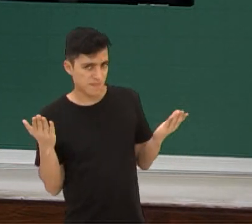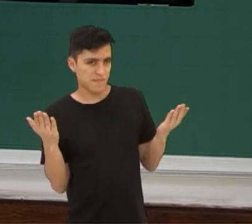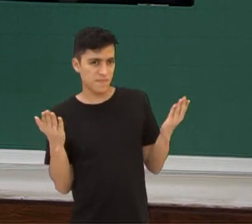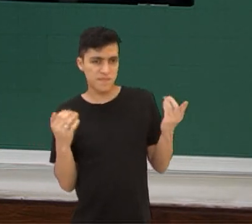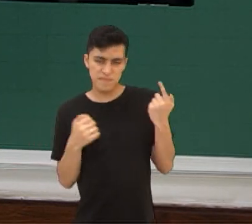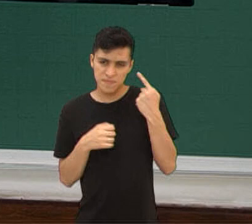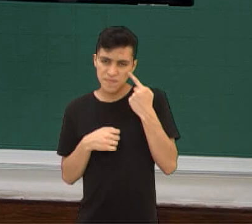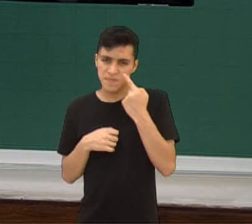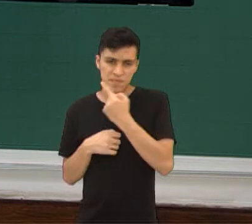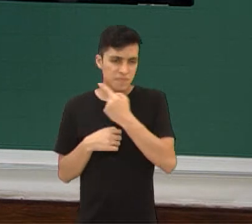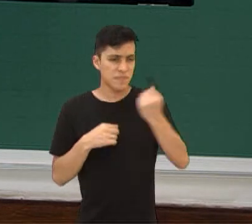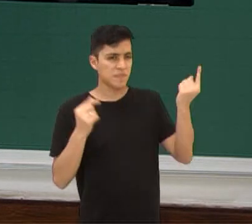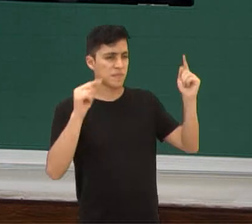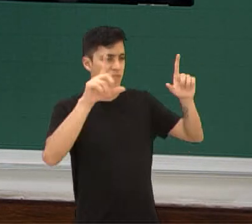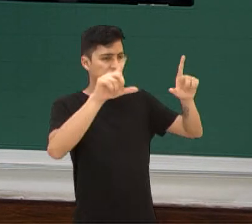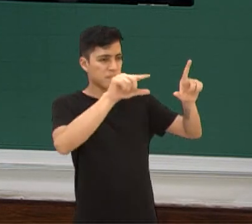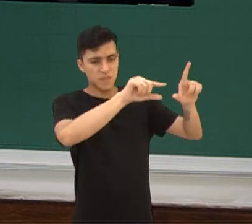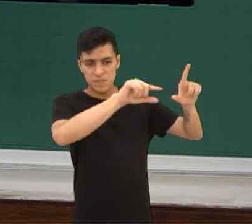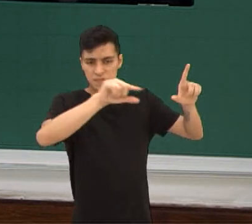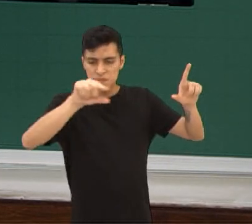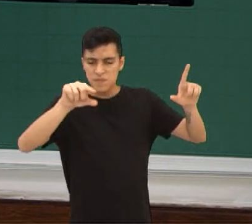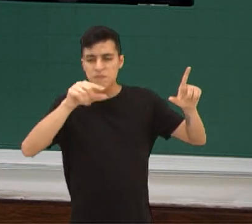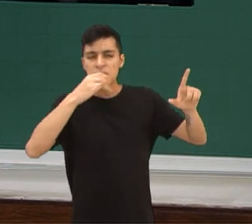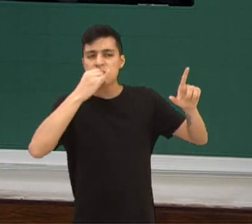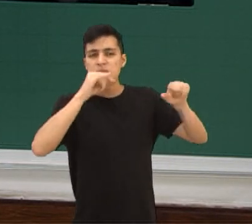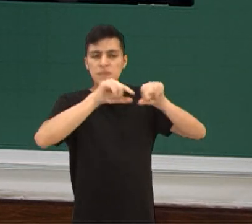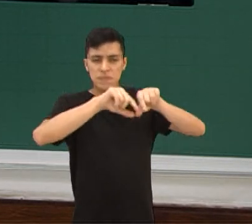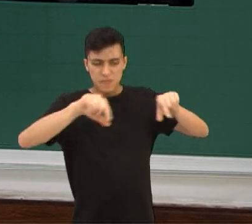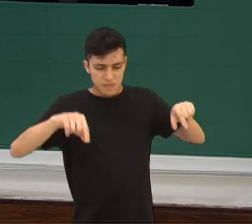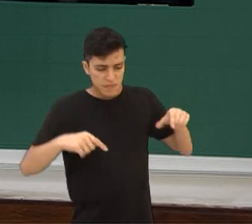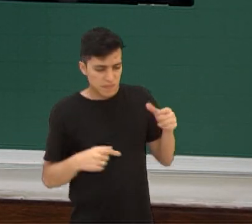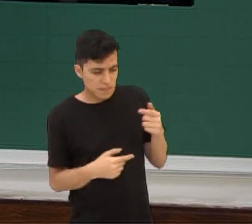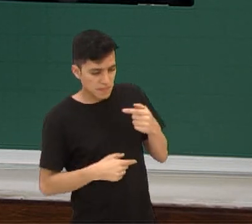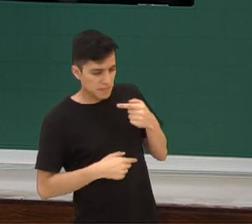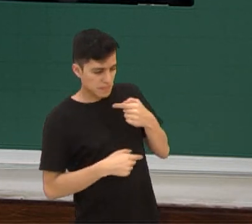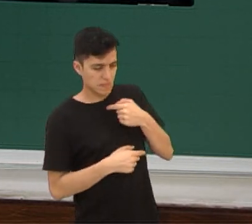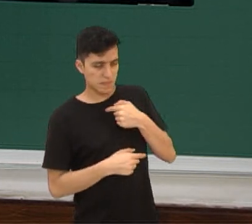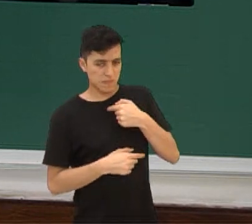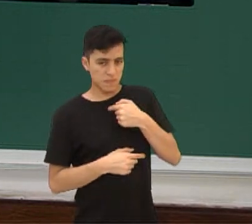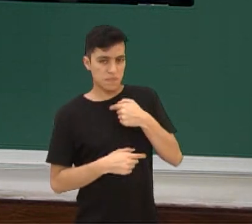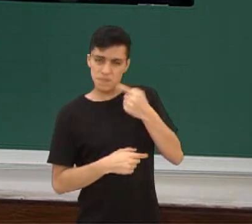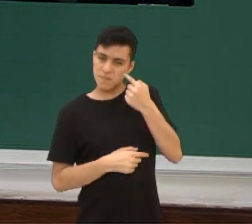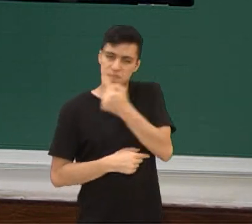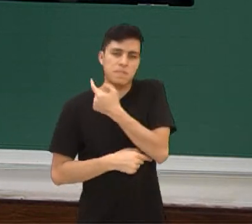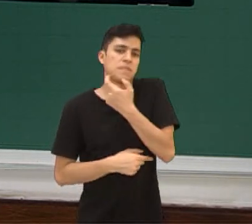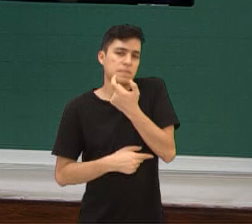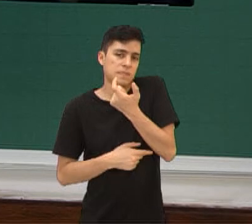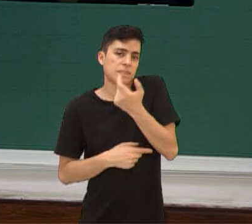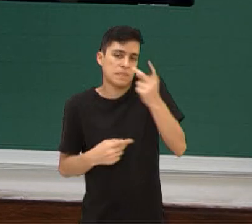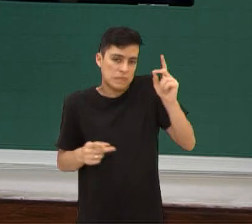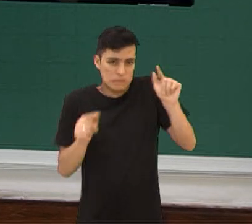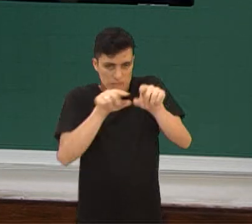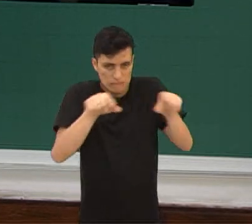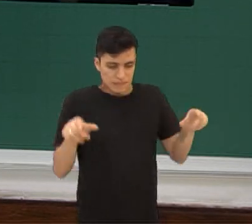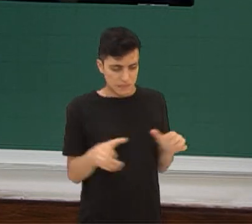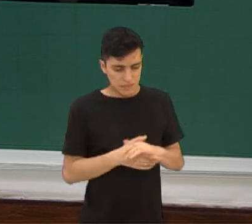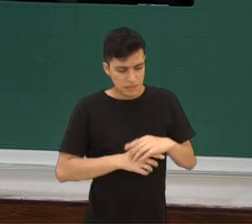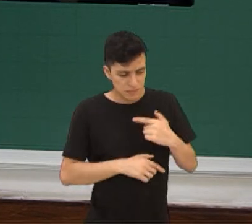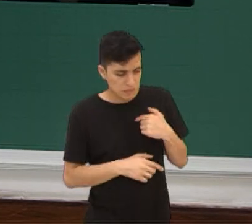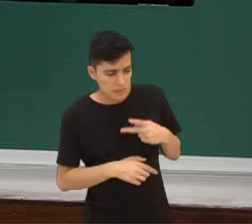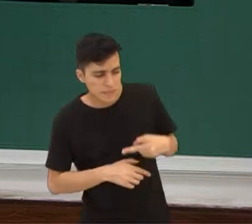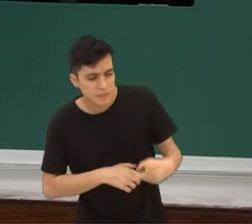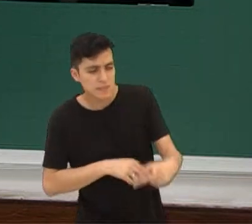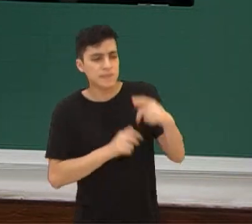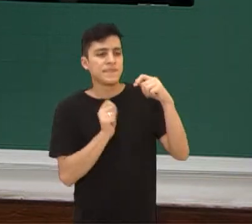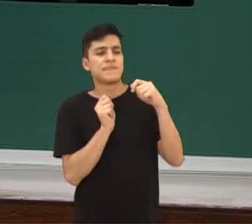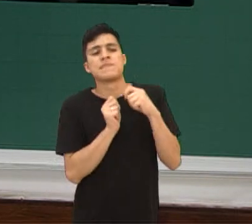observem ali o exemplo. Cada vez que estou junto a Maria, me pongo rojo como um tomate. Então, cada vez que eu estou junto com ela, eu